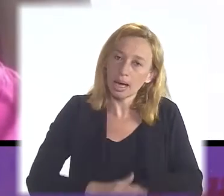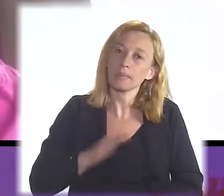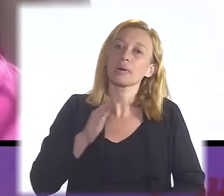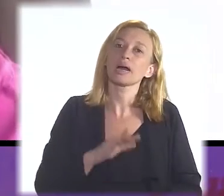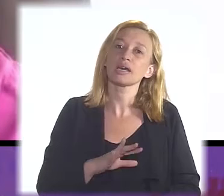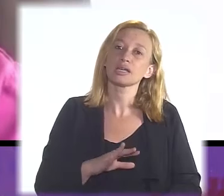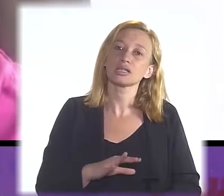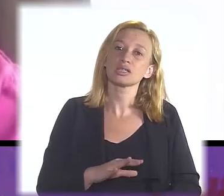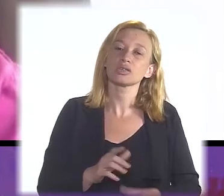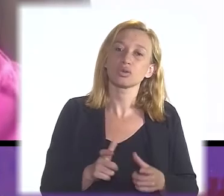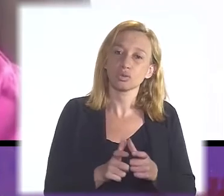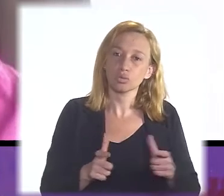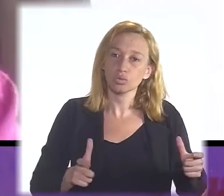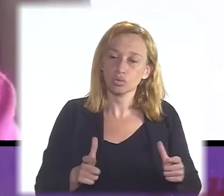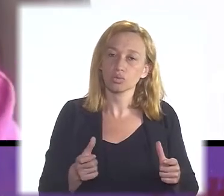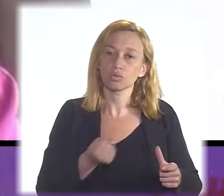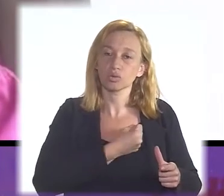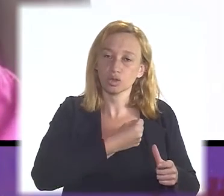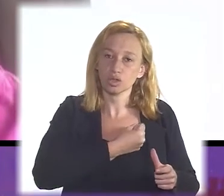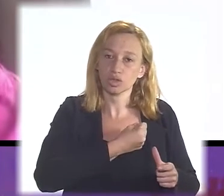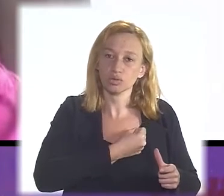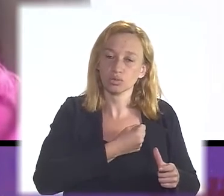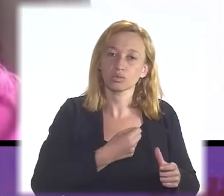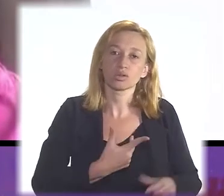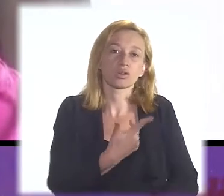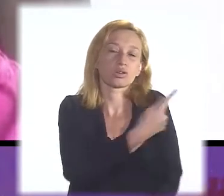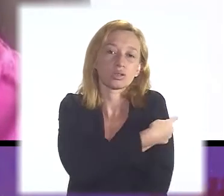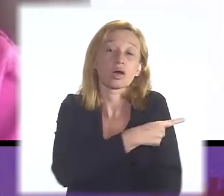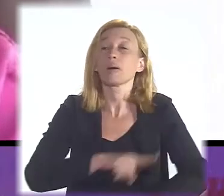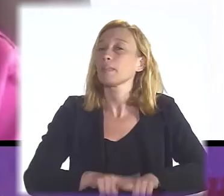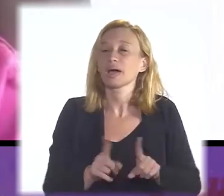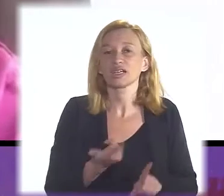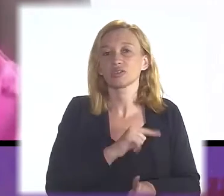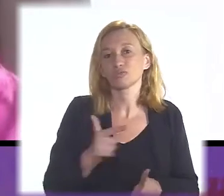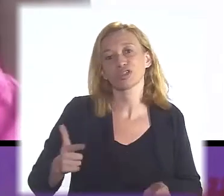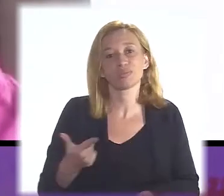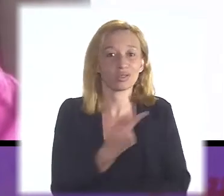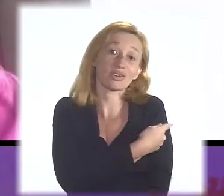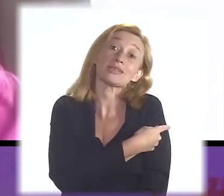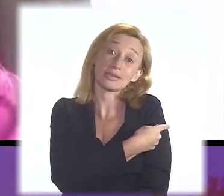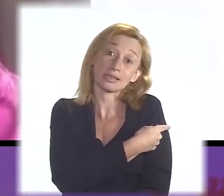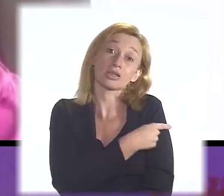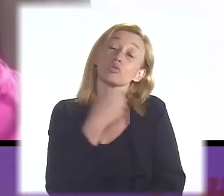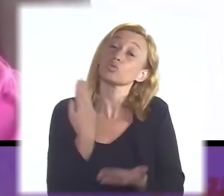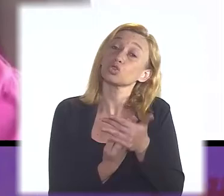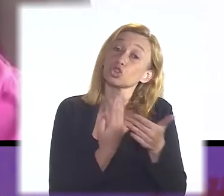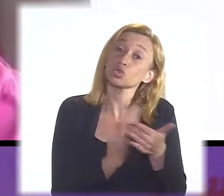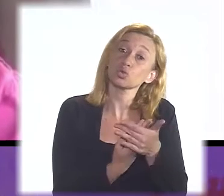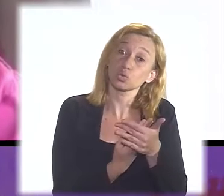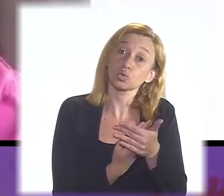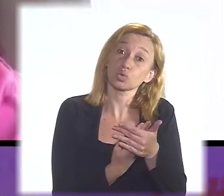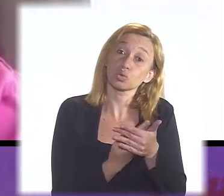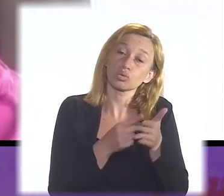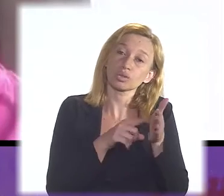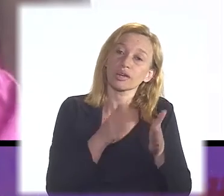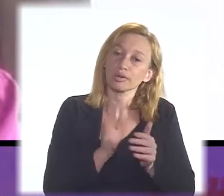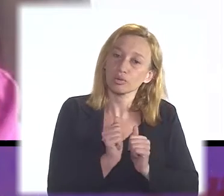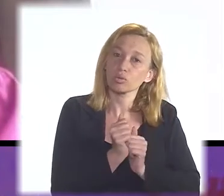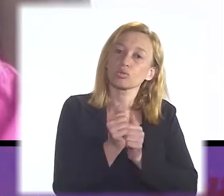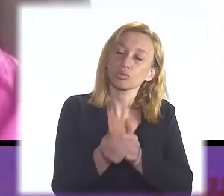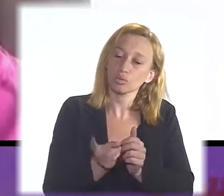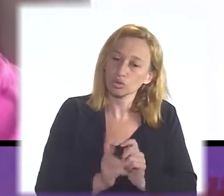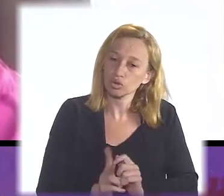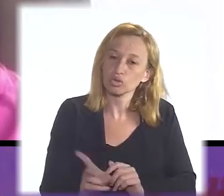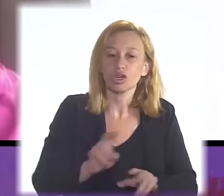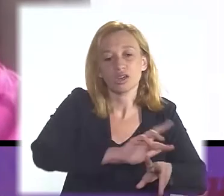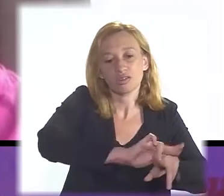maior, na medida que uma grande parte da população deve se imunizar. Mas não temos ainda essa vacina. Os estudos encontram-se em